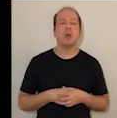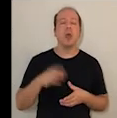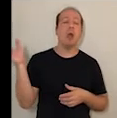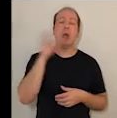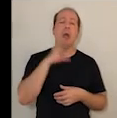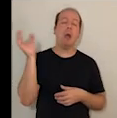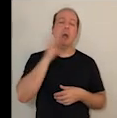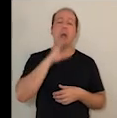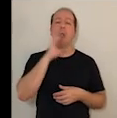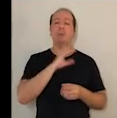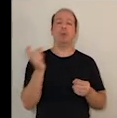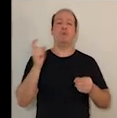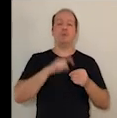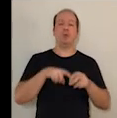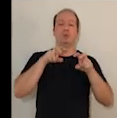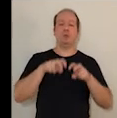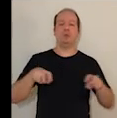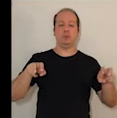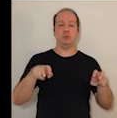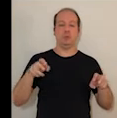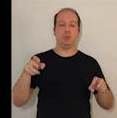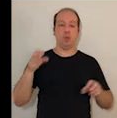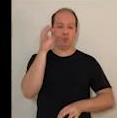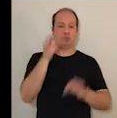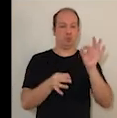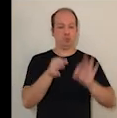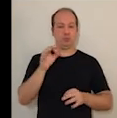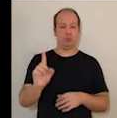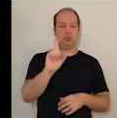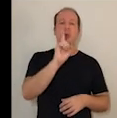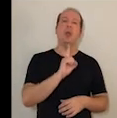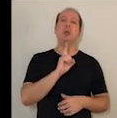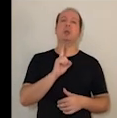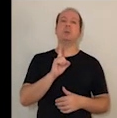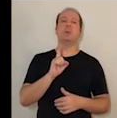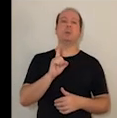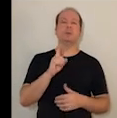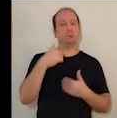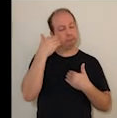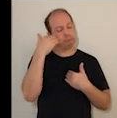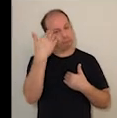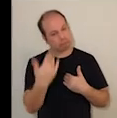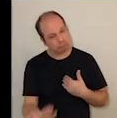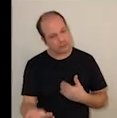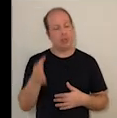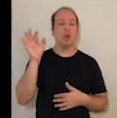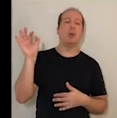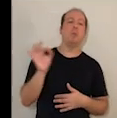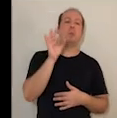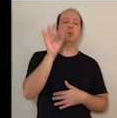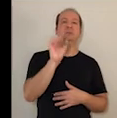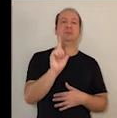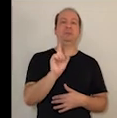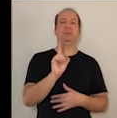Corvino embainha o punhal com rapidez e volta para o seu lugar. Entra o juiz. Todos o cumprimentam com uma mesura,